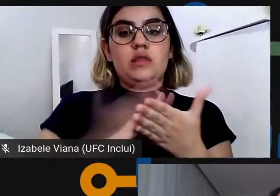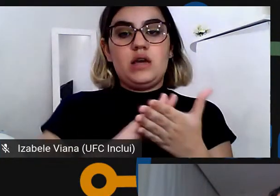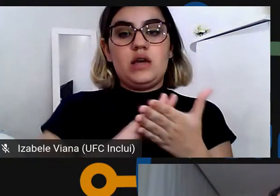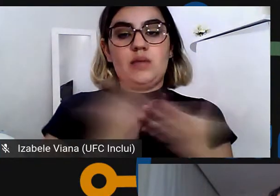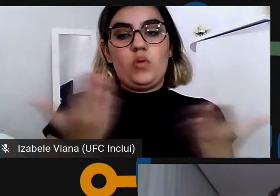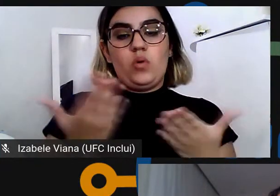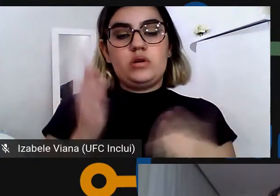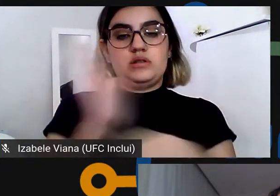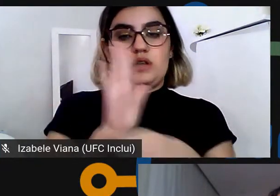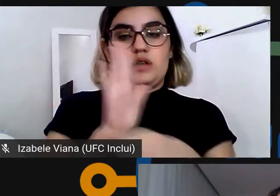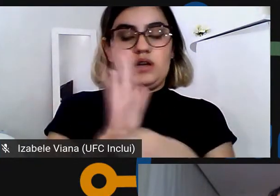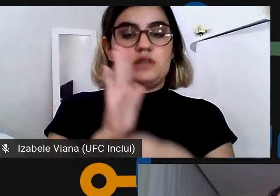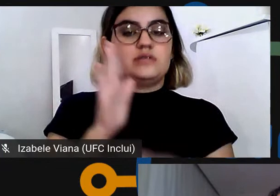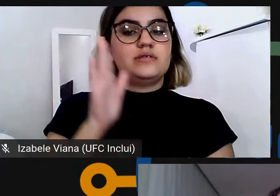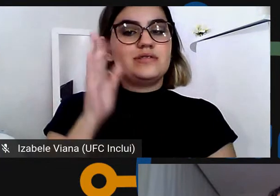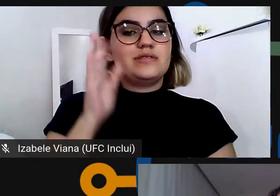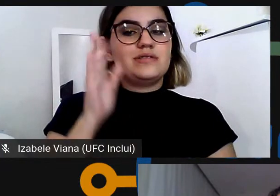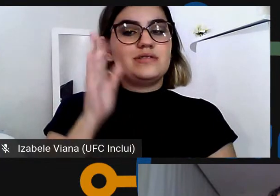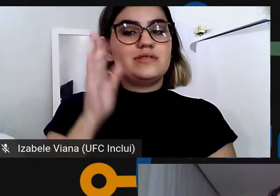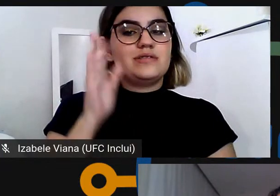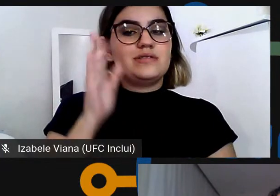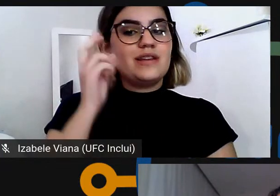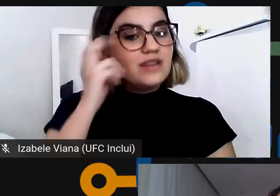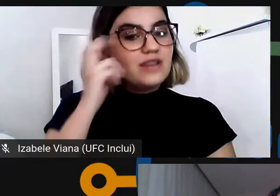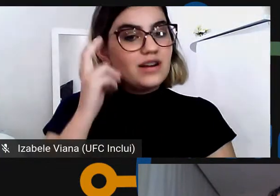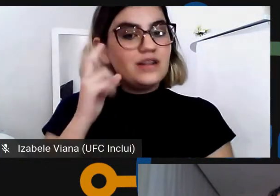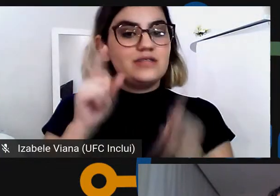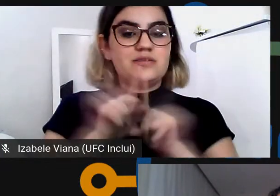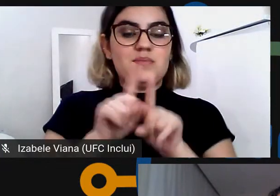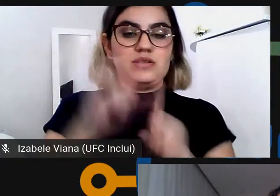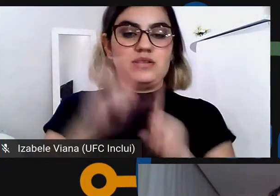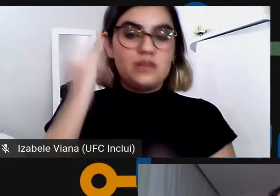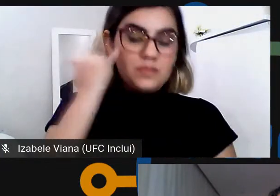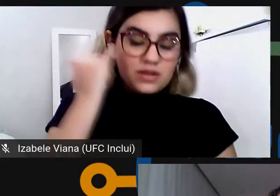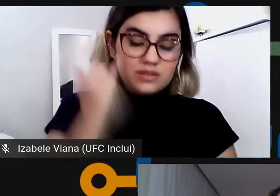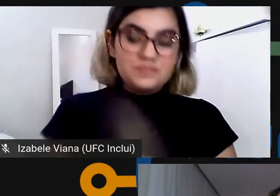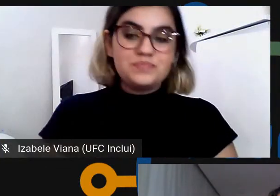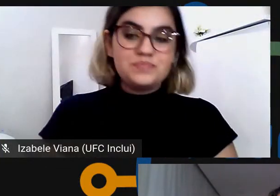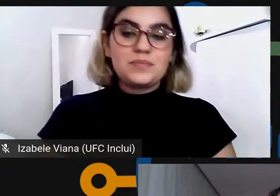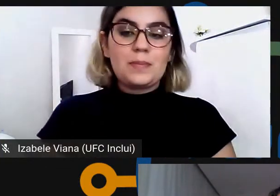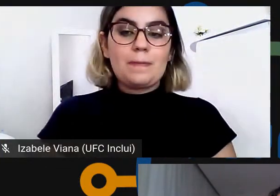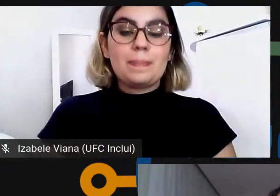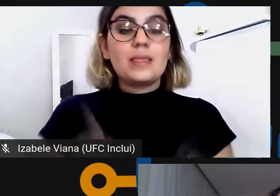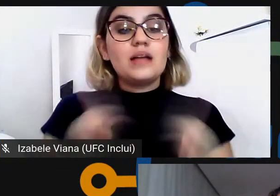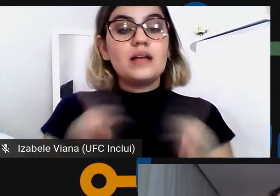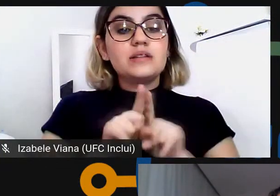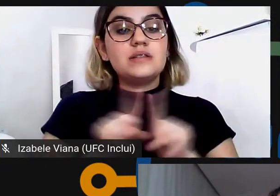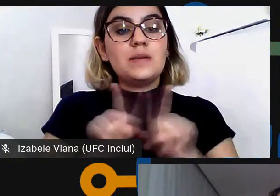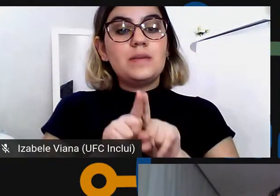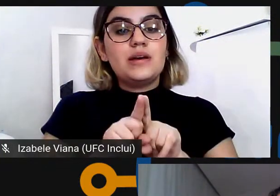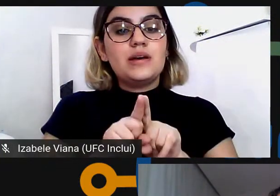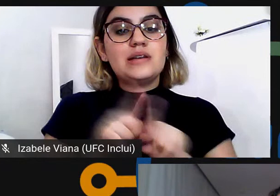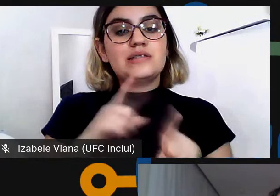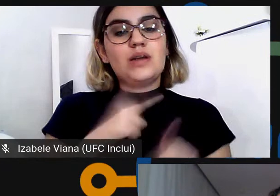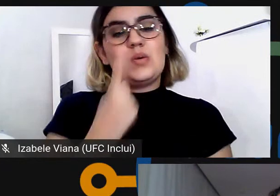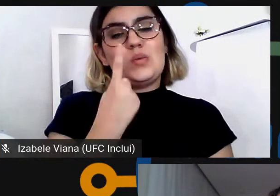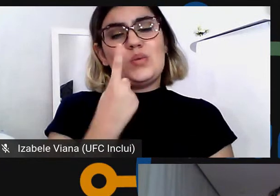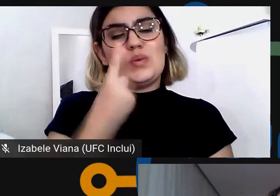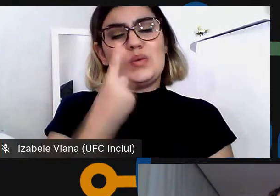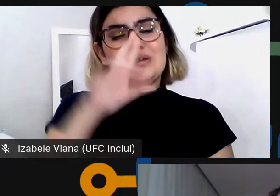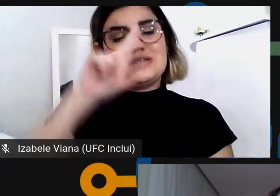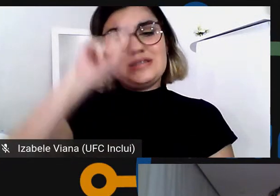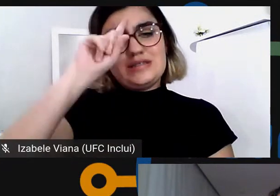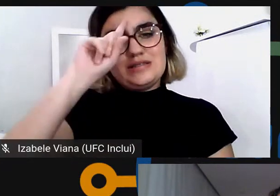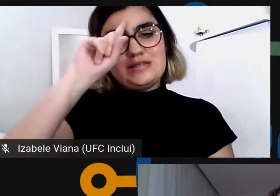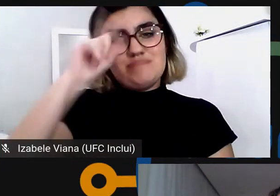Glauciane Rodrigues e a Isabelle Viana. E também, nunca é tarde para a gente corrigir uma injustiça e agradecer às nossas